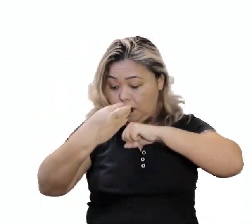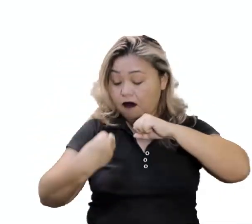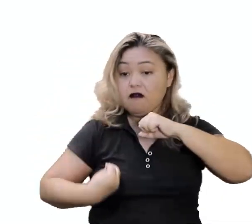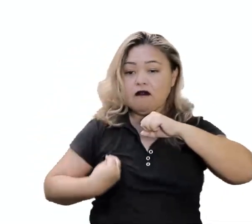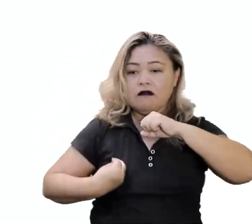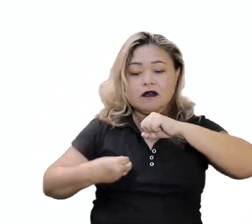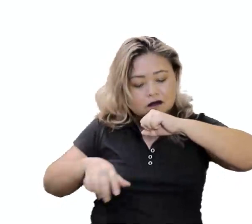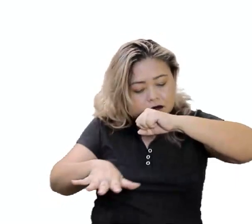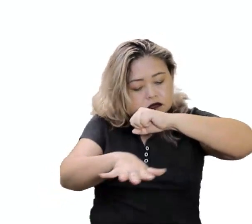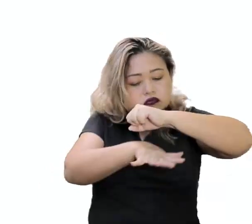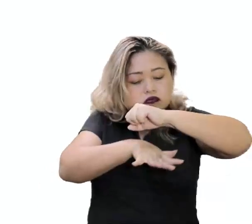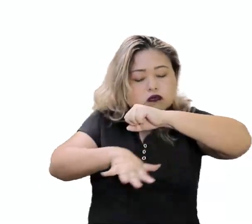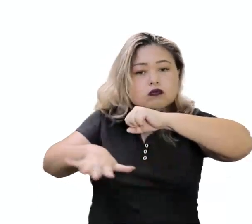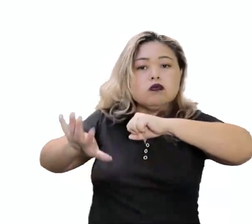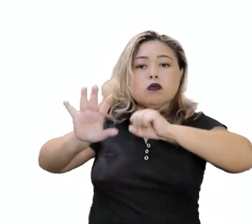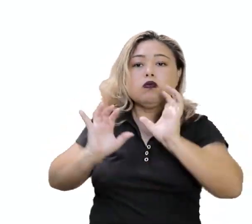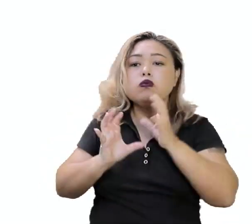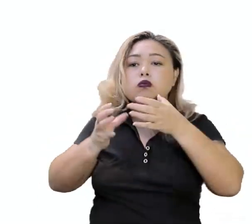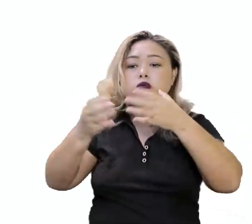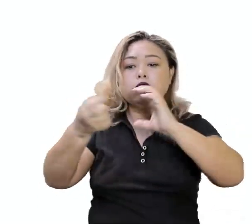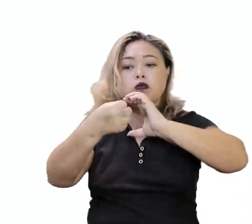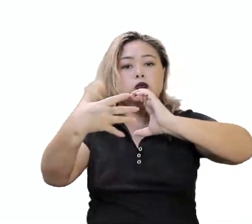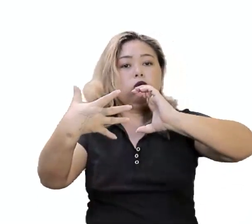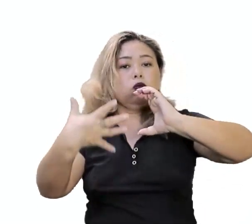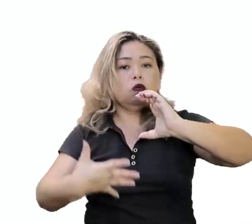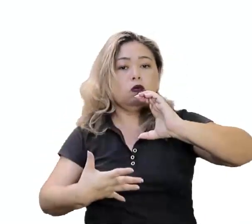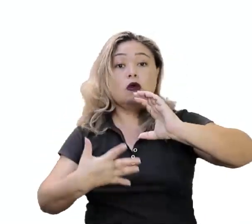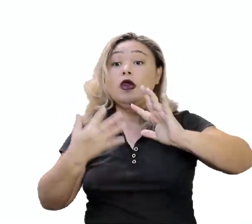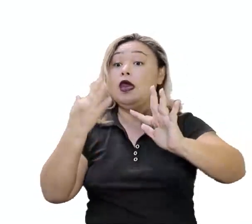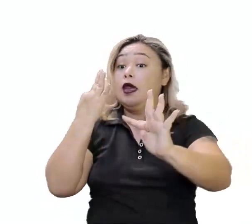vive, sendo, portanto, um conjunto de características